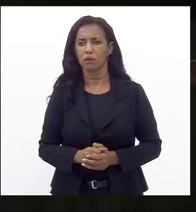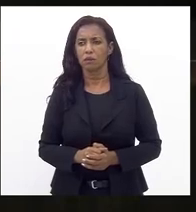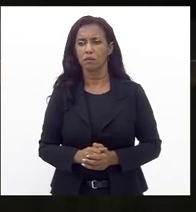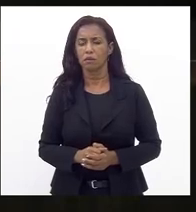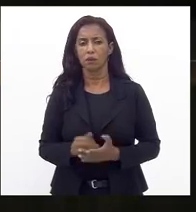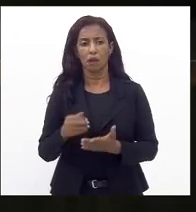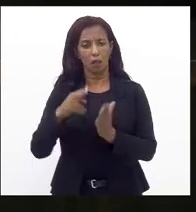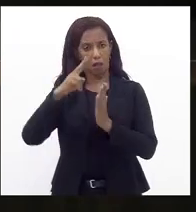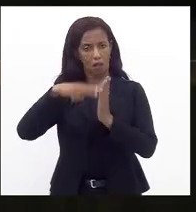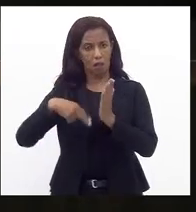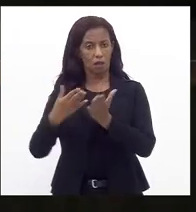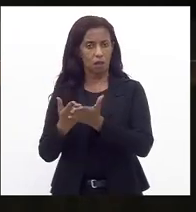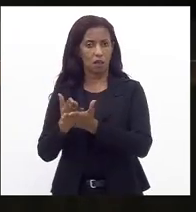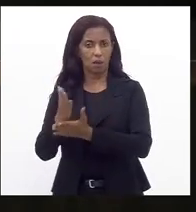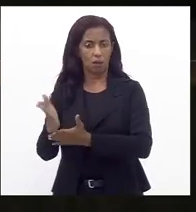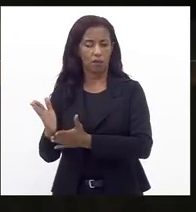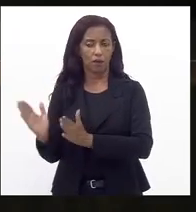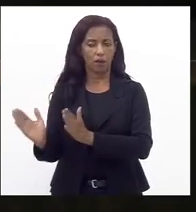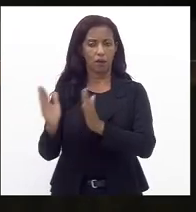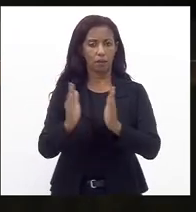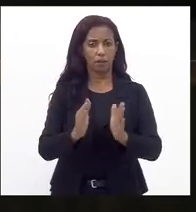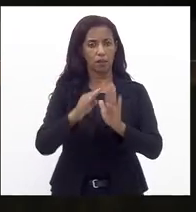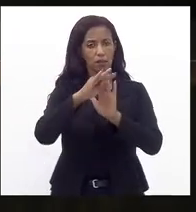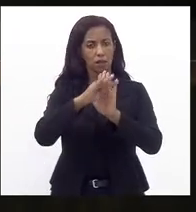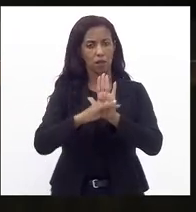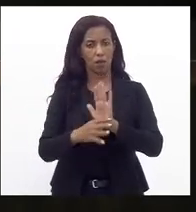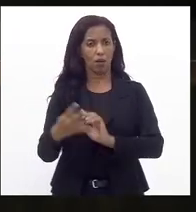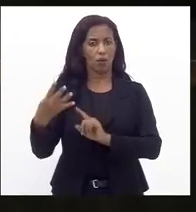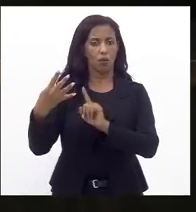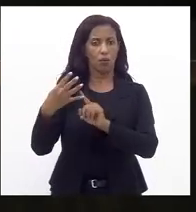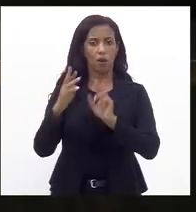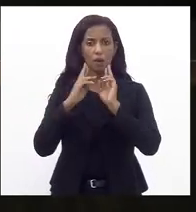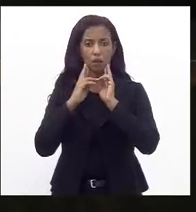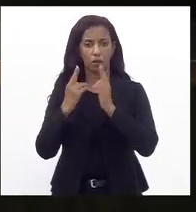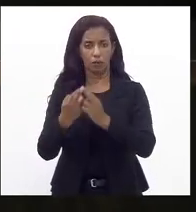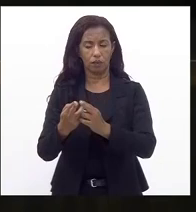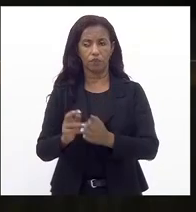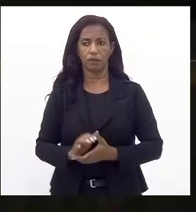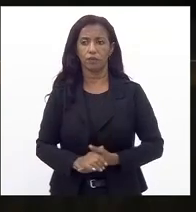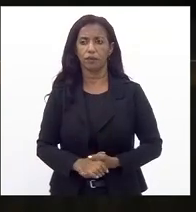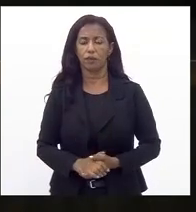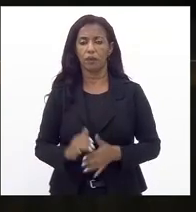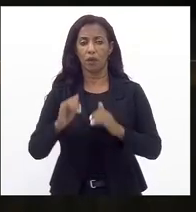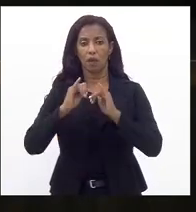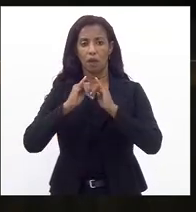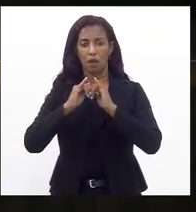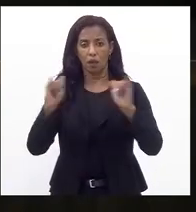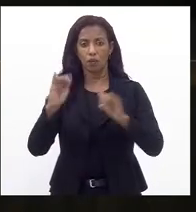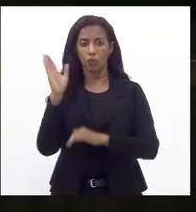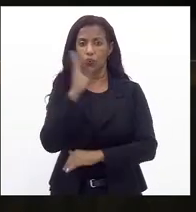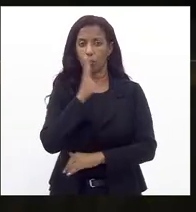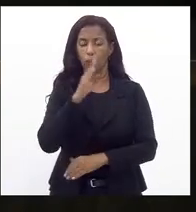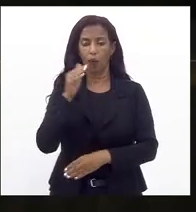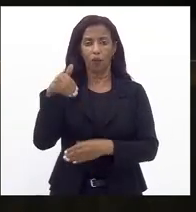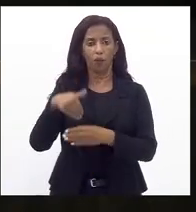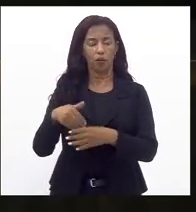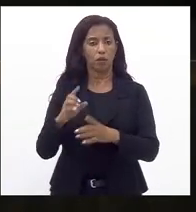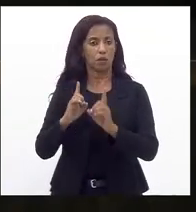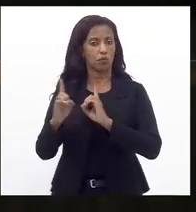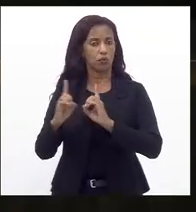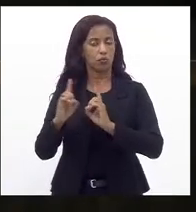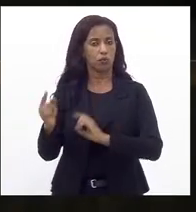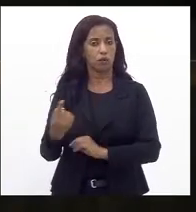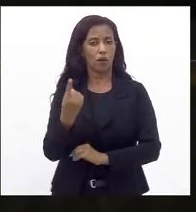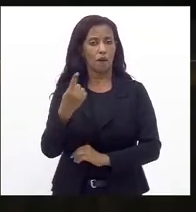Oi livre a prova data passa-se a ordem da quarta sessão estou usando a do dia anuncio em regime de urgência em votação em discussão